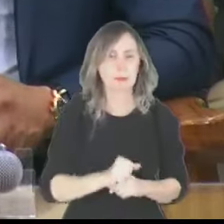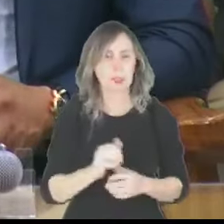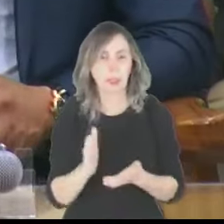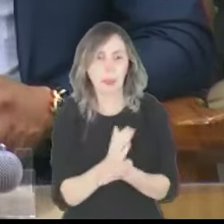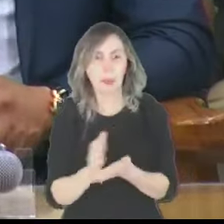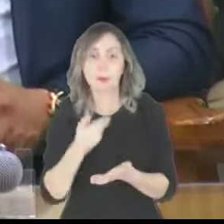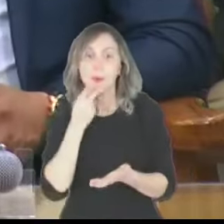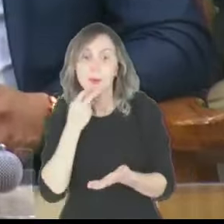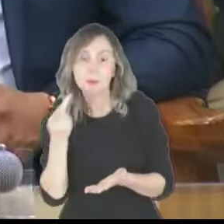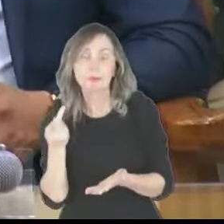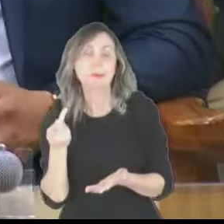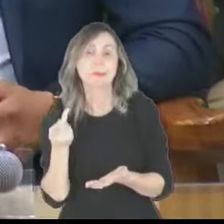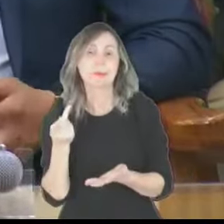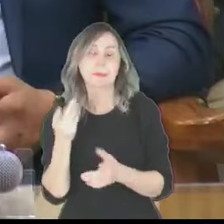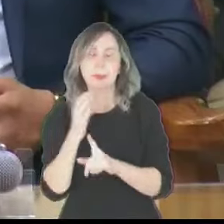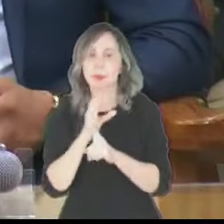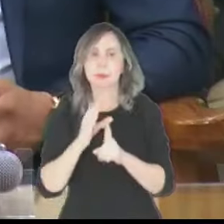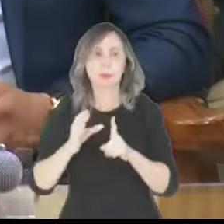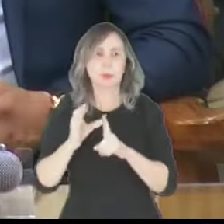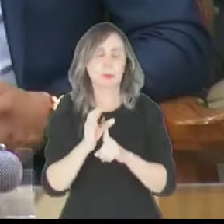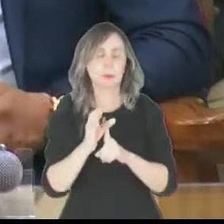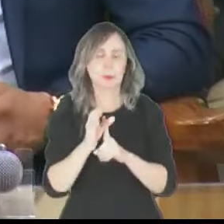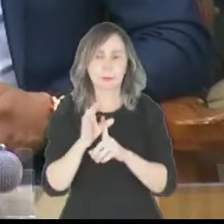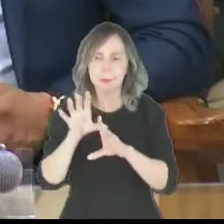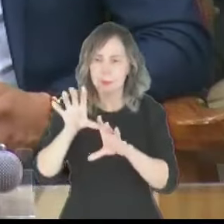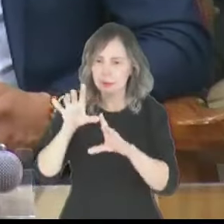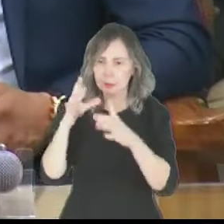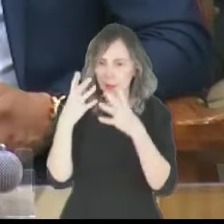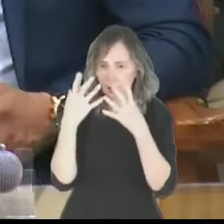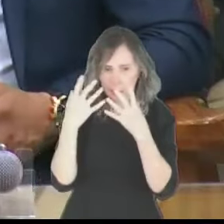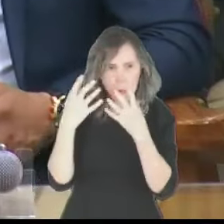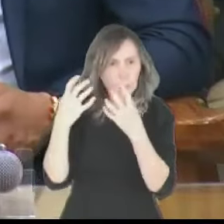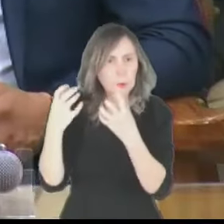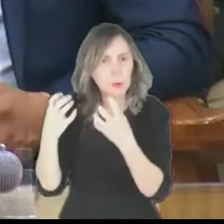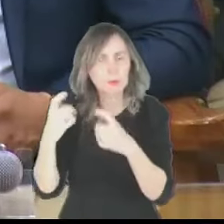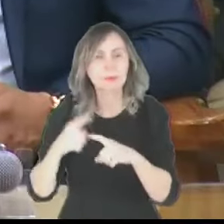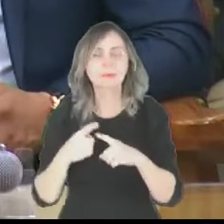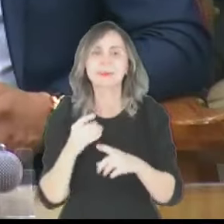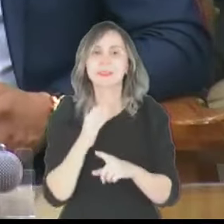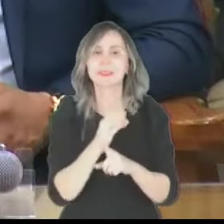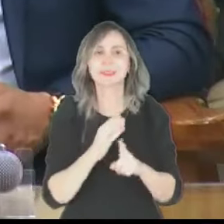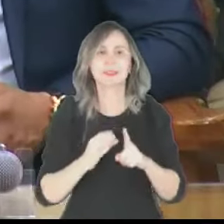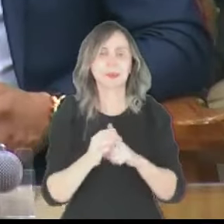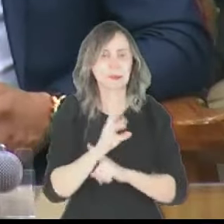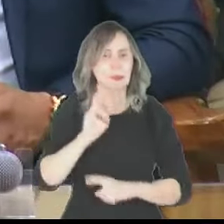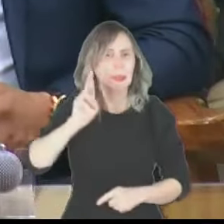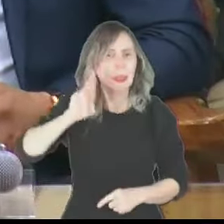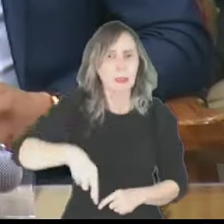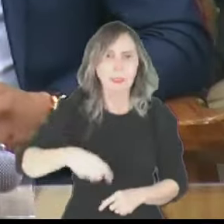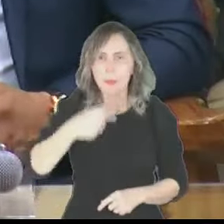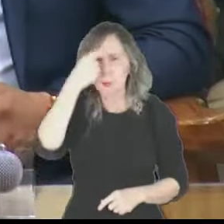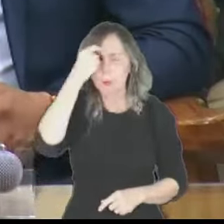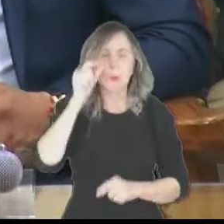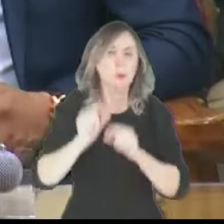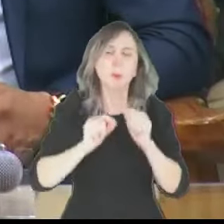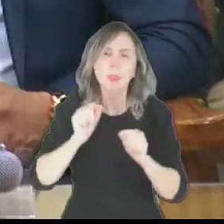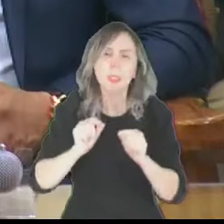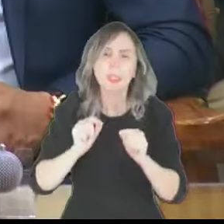Outros dizem que nós temos que ter um culto atraente. Mas o culto racional sabe o que é? é a